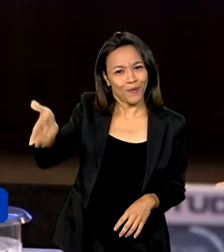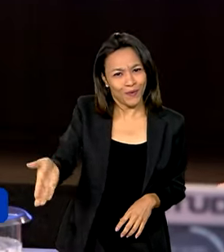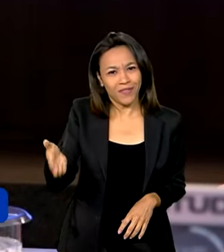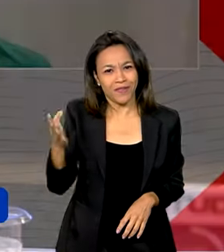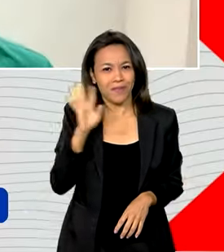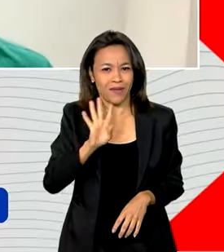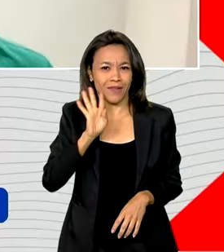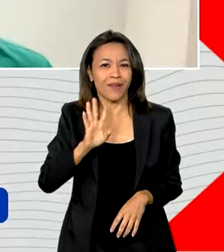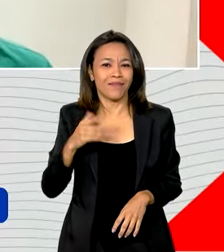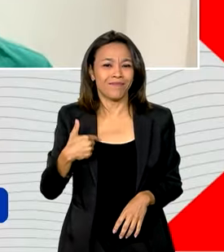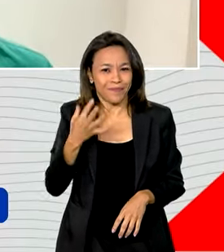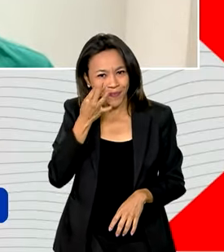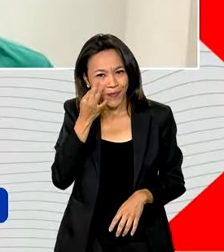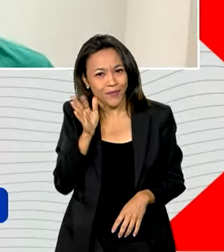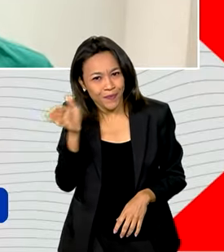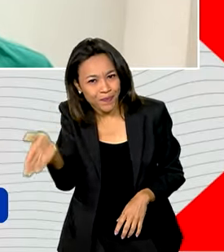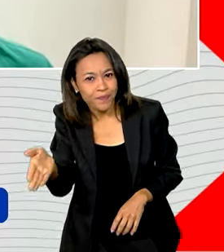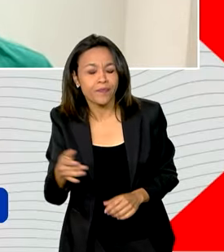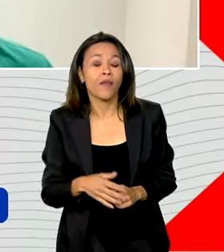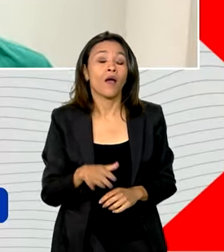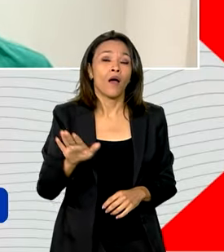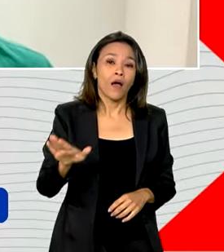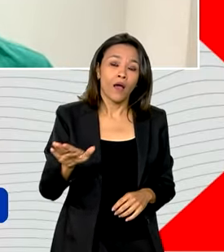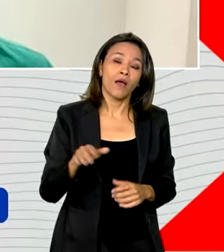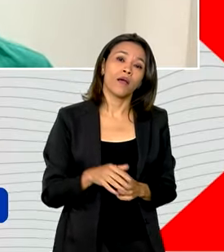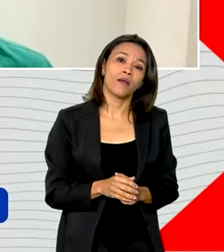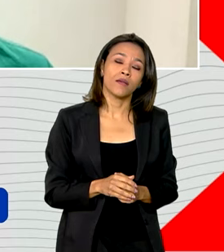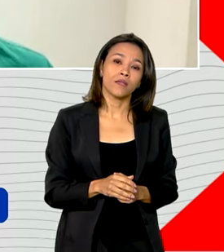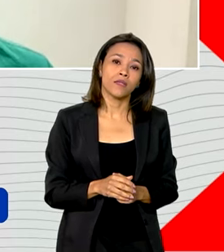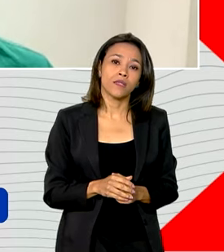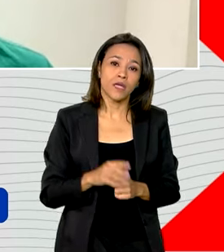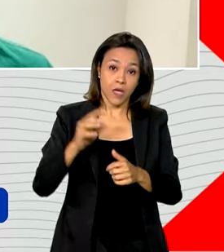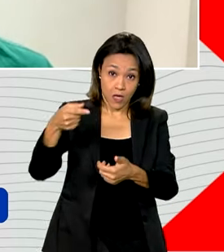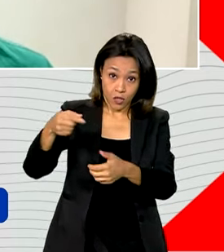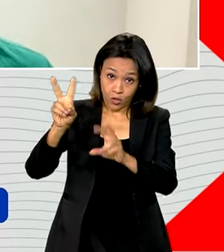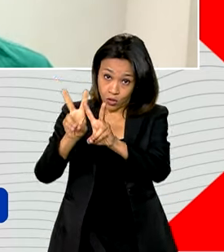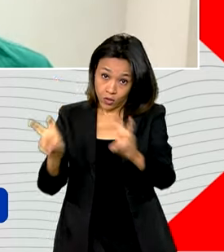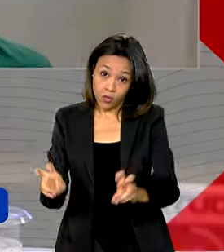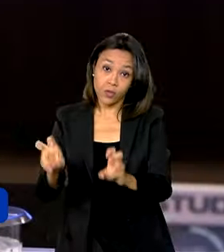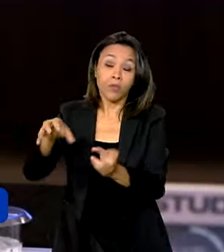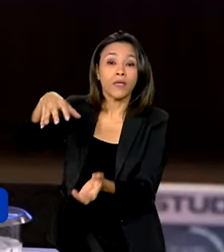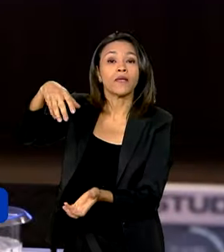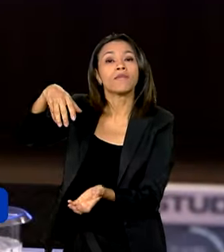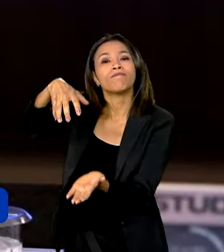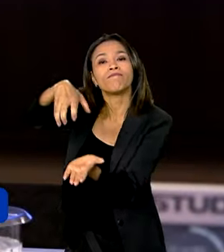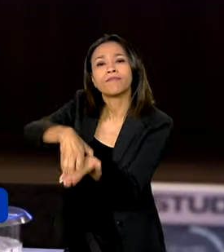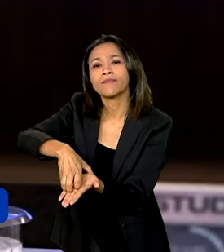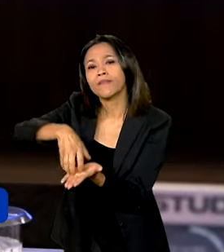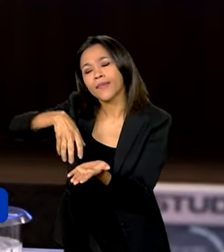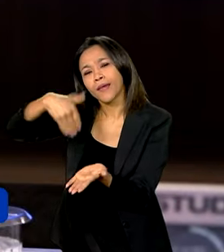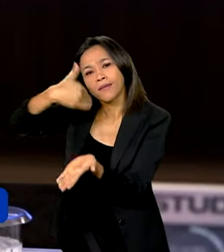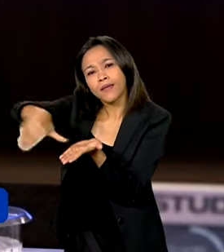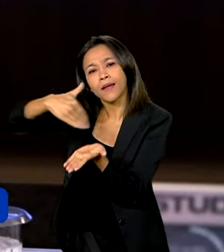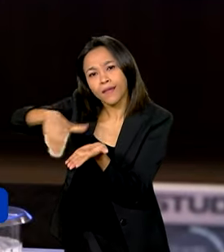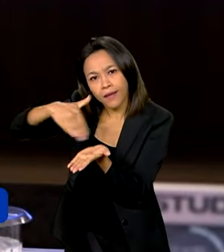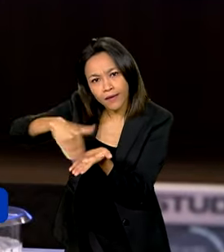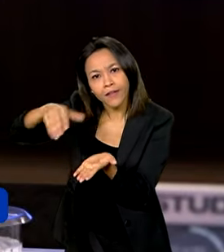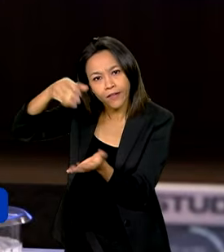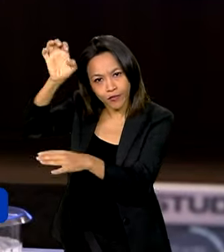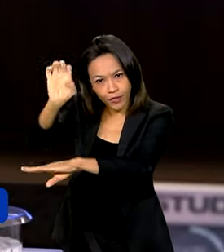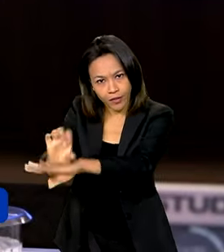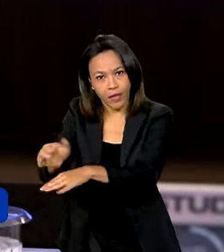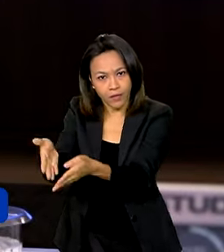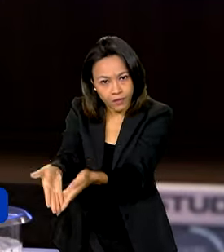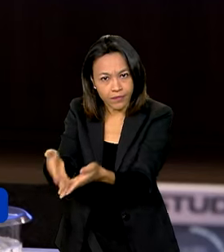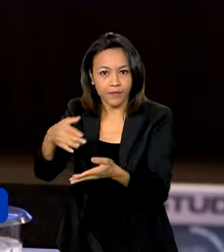Yuri mas assim objetivamente assim começando com a Secretaria de Estado né de saúde eh a relação